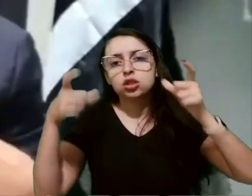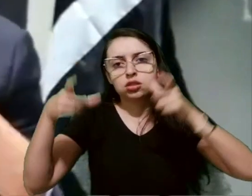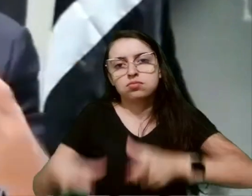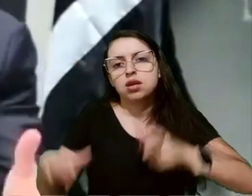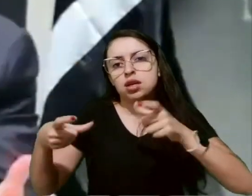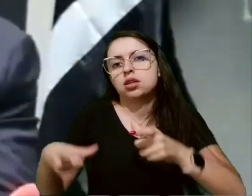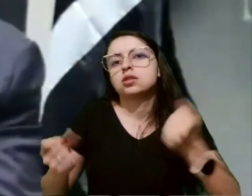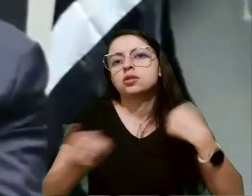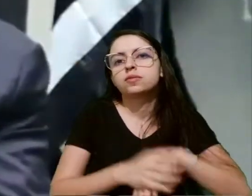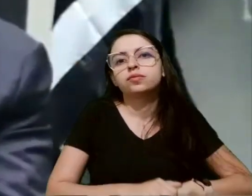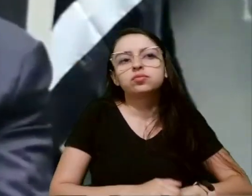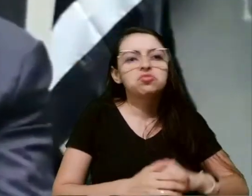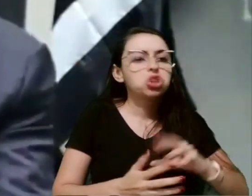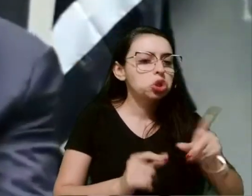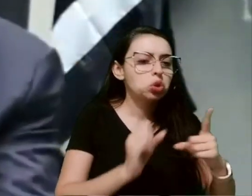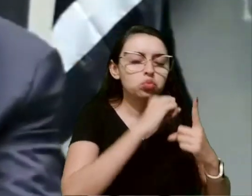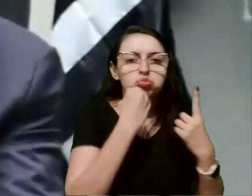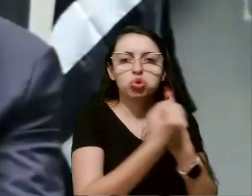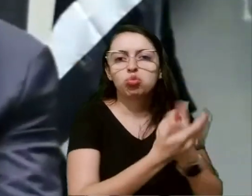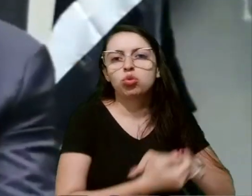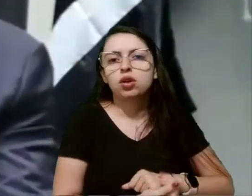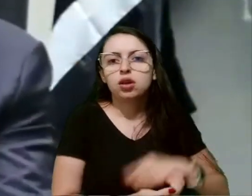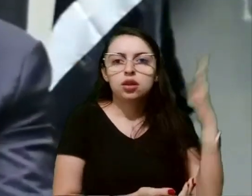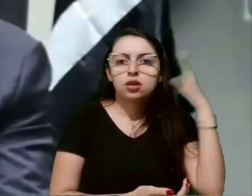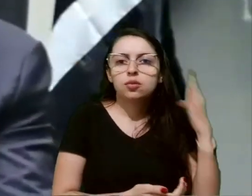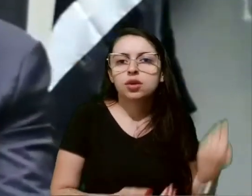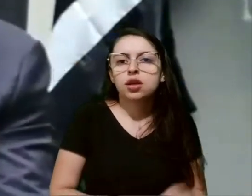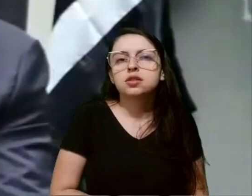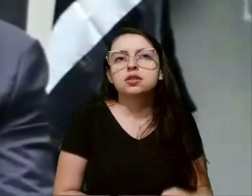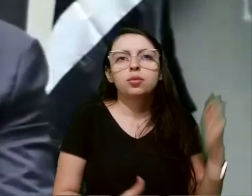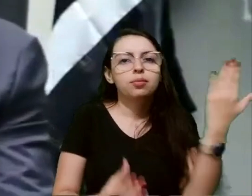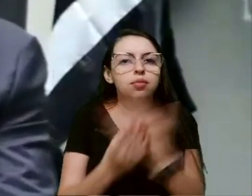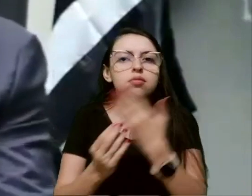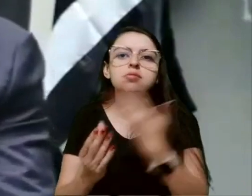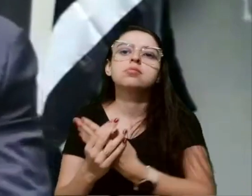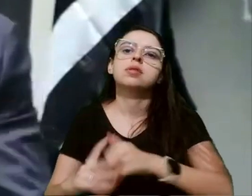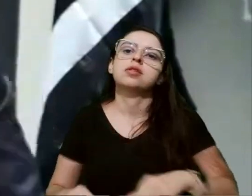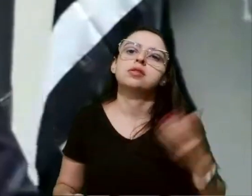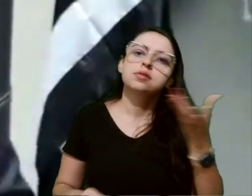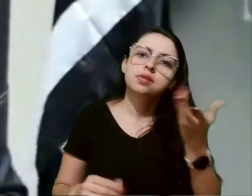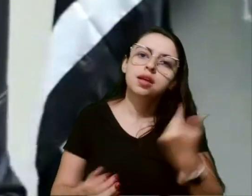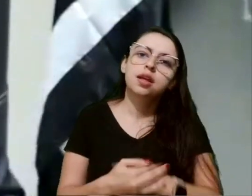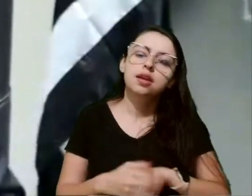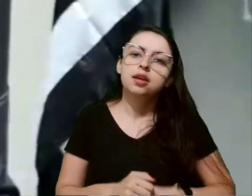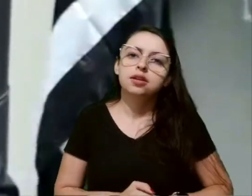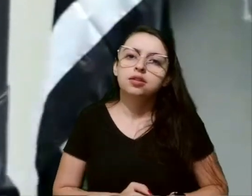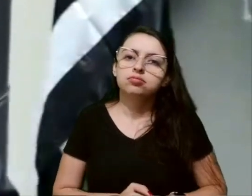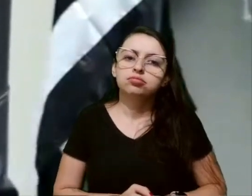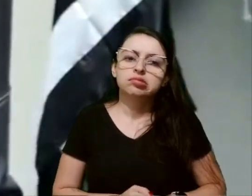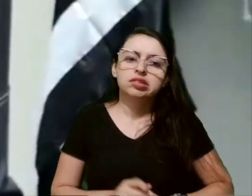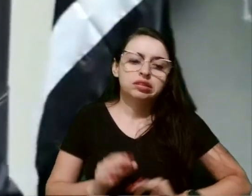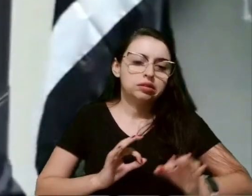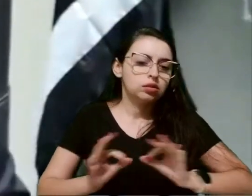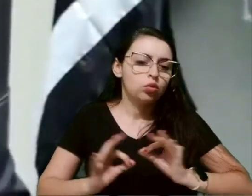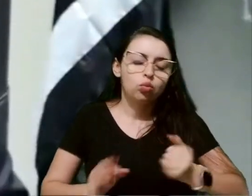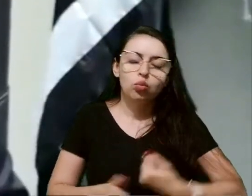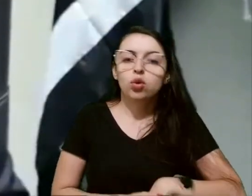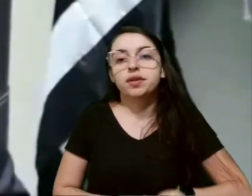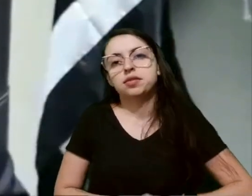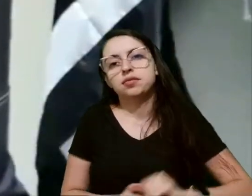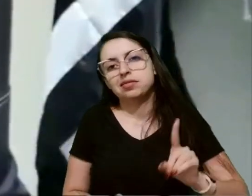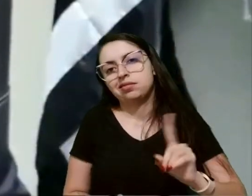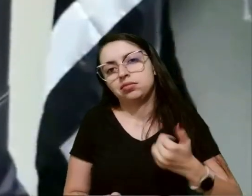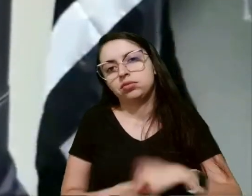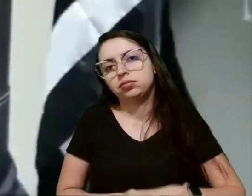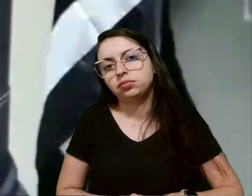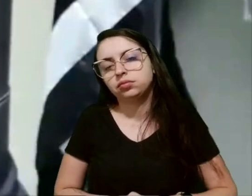quase como se a população inteira potencialmente estivesse litigando. Esse é um sistema que ele é inadministrável